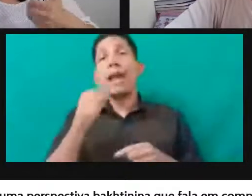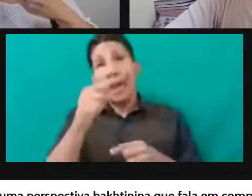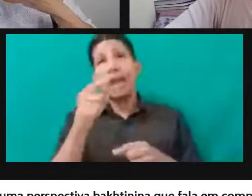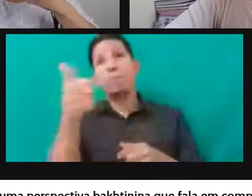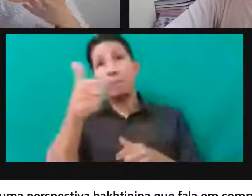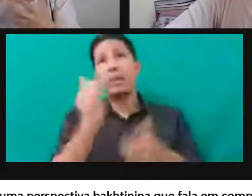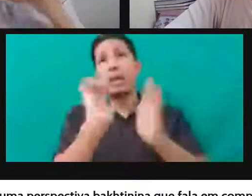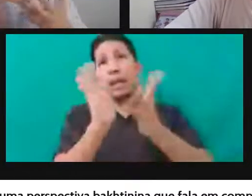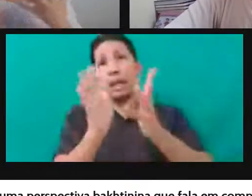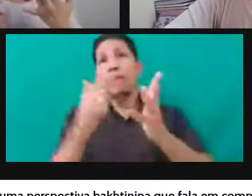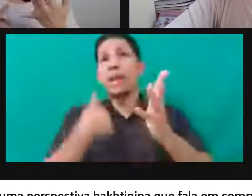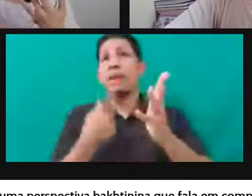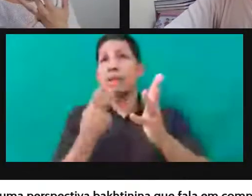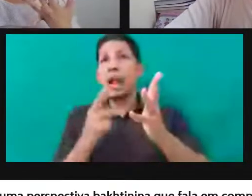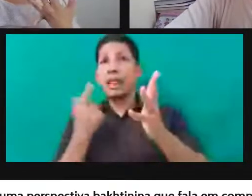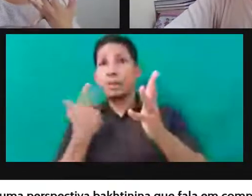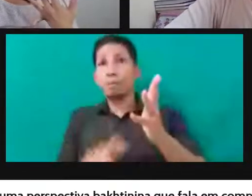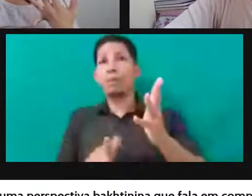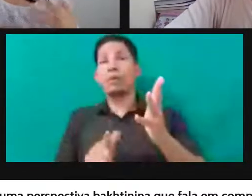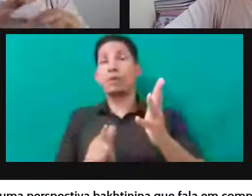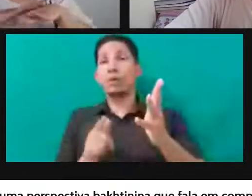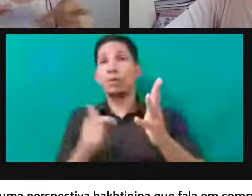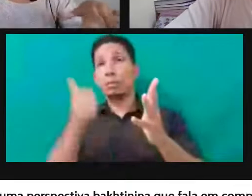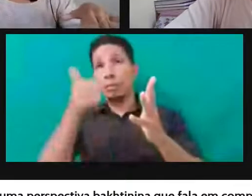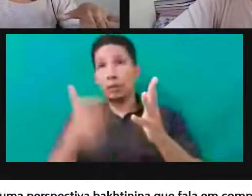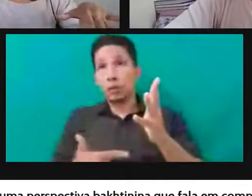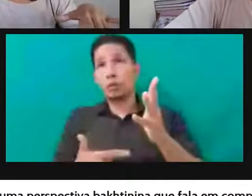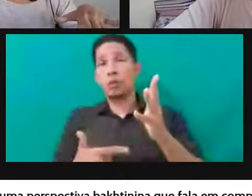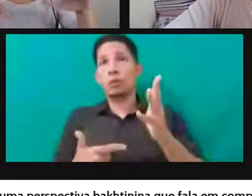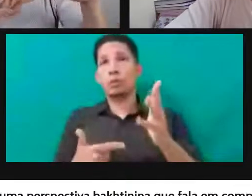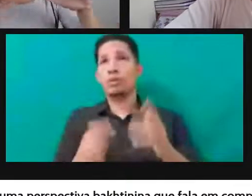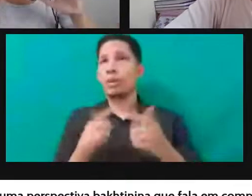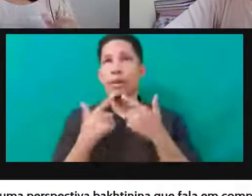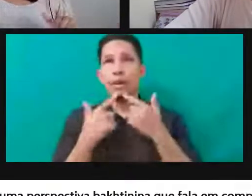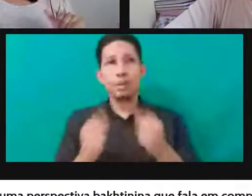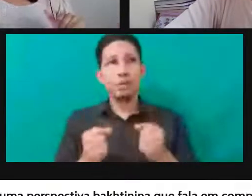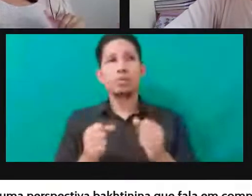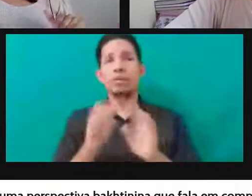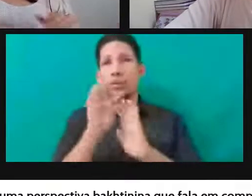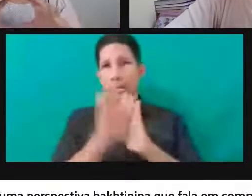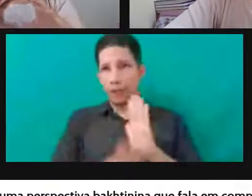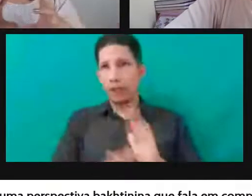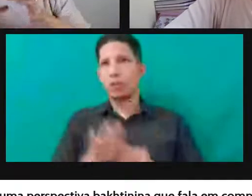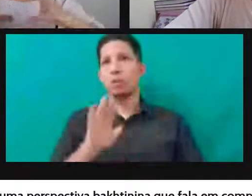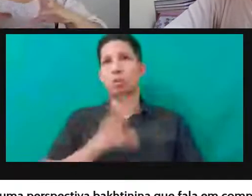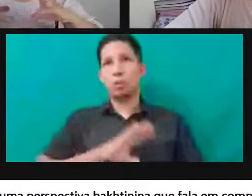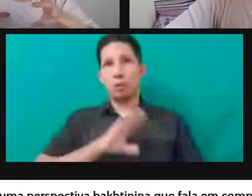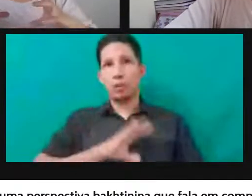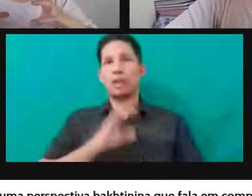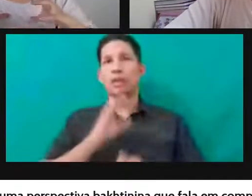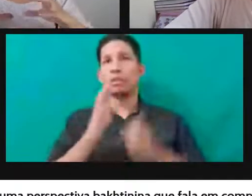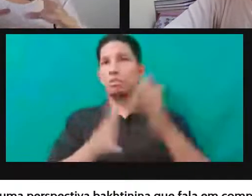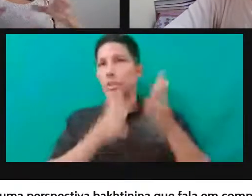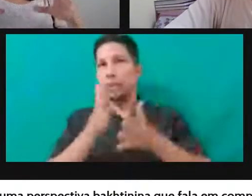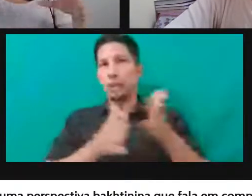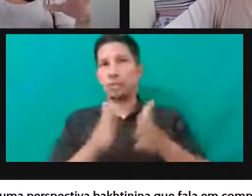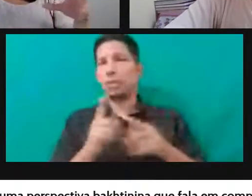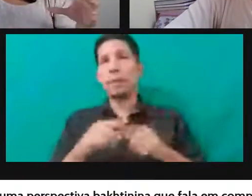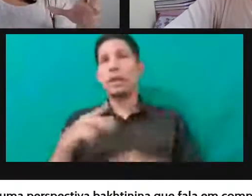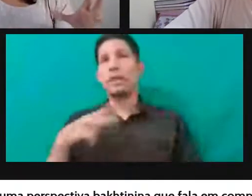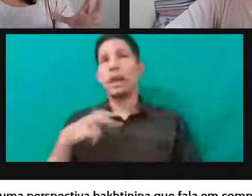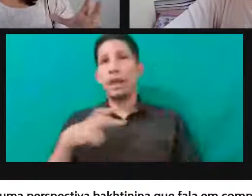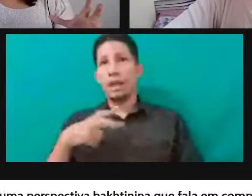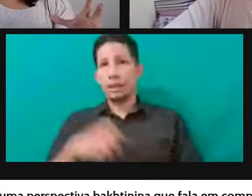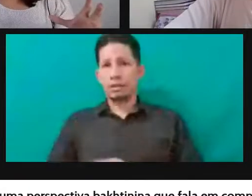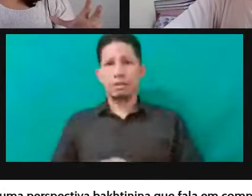Então, olha que não é linguístico, porque o texto estava ali em português e em libras. É uma questão ética. Peraí, quem que